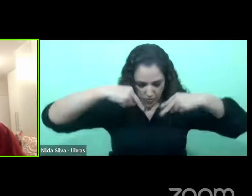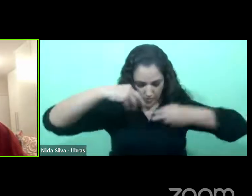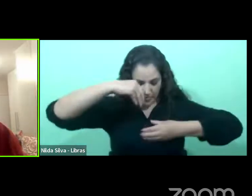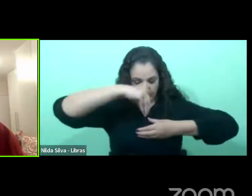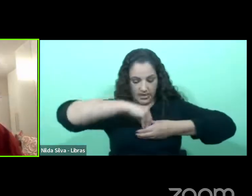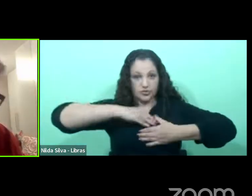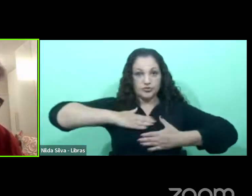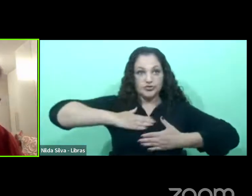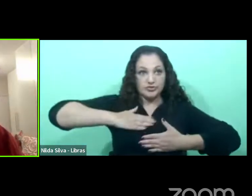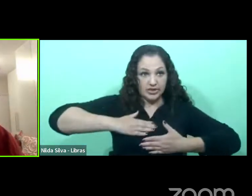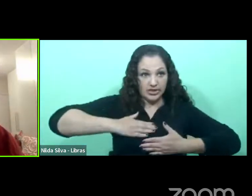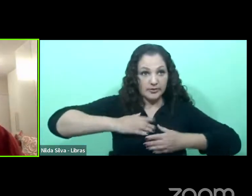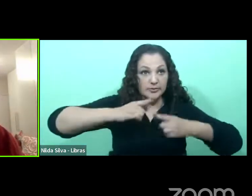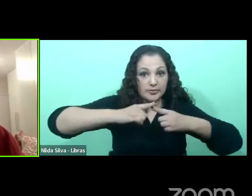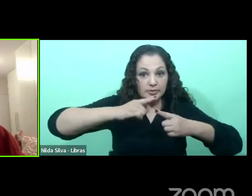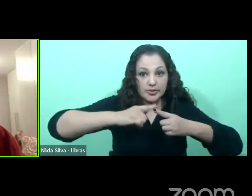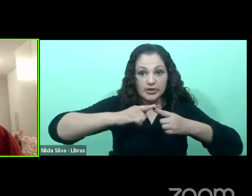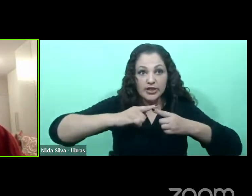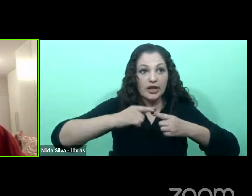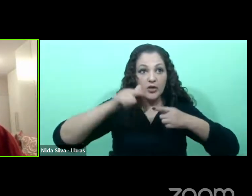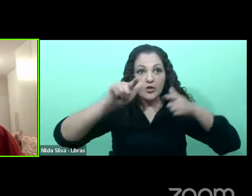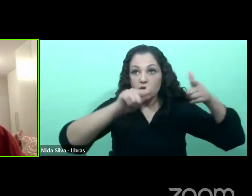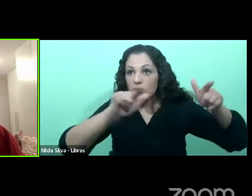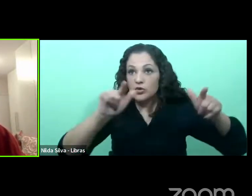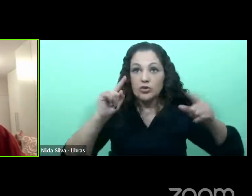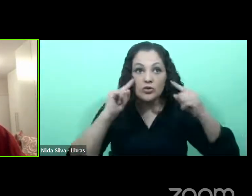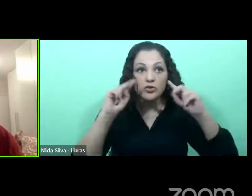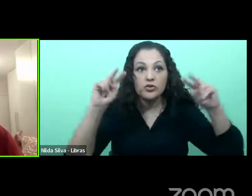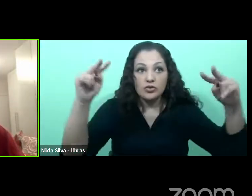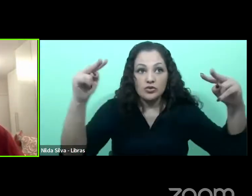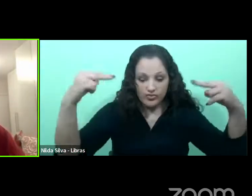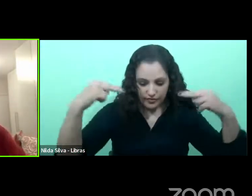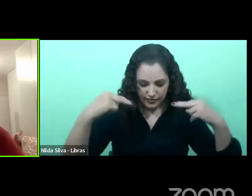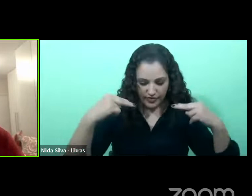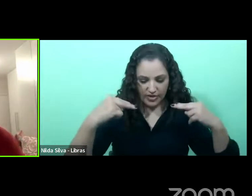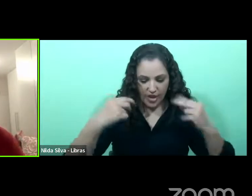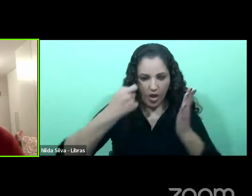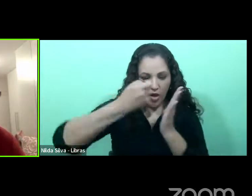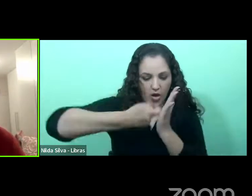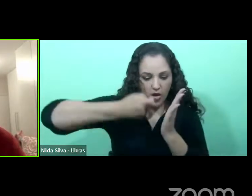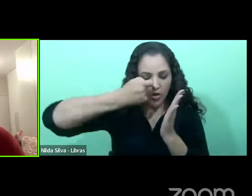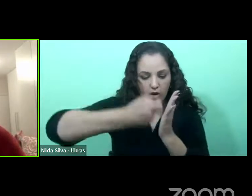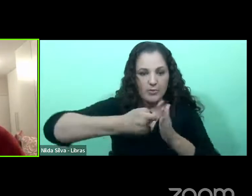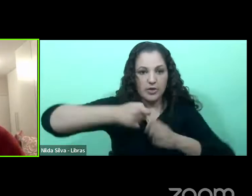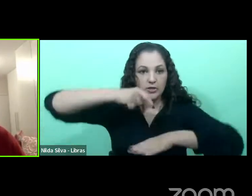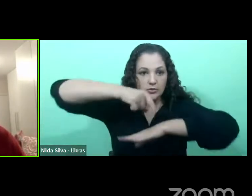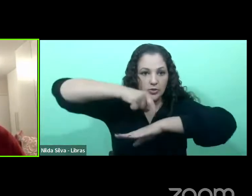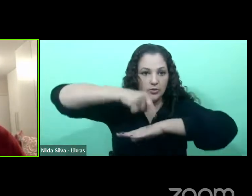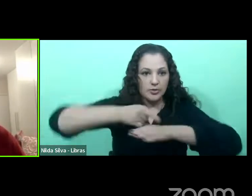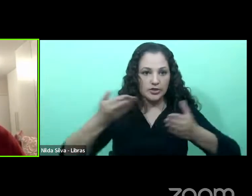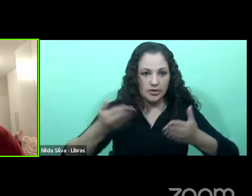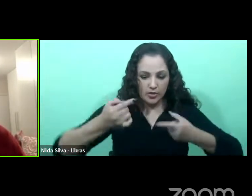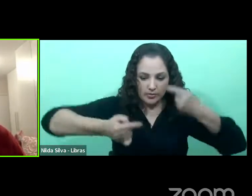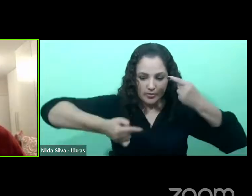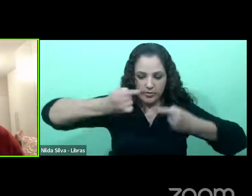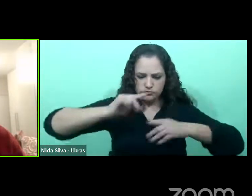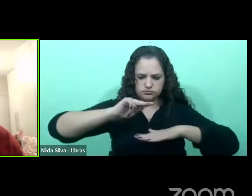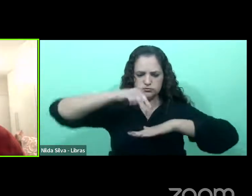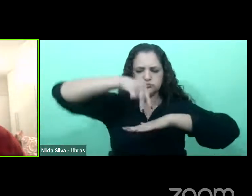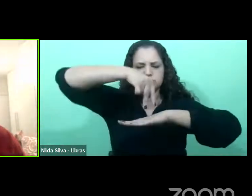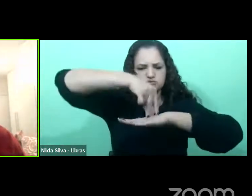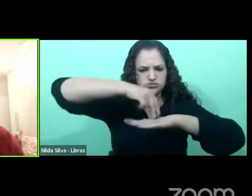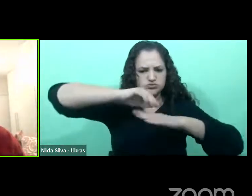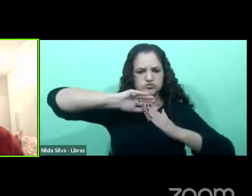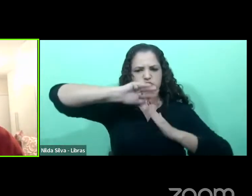estes olhos alheios em mim que cobram que, neste momento político, eu me posiciono